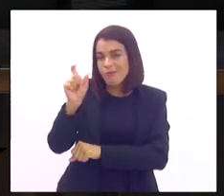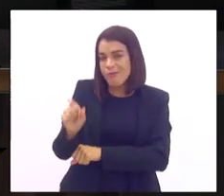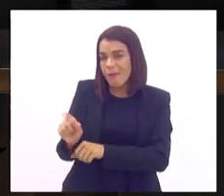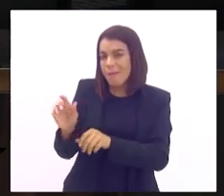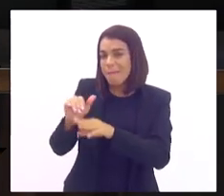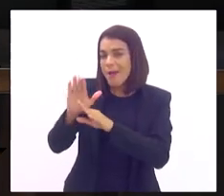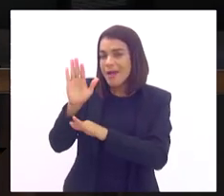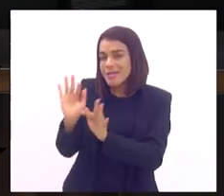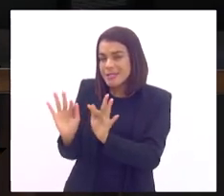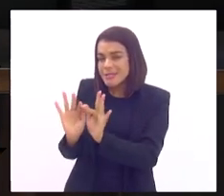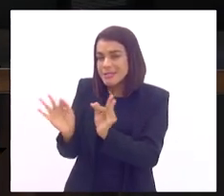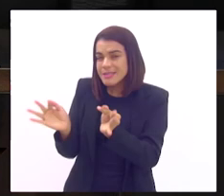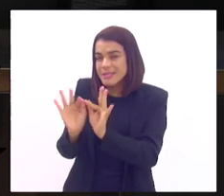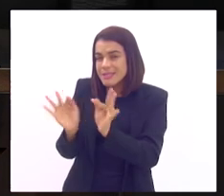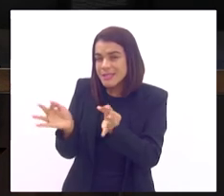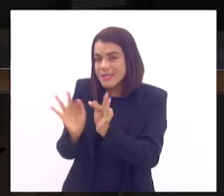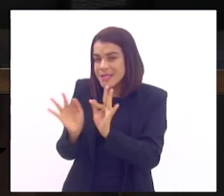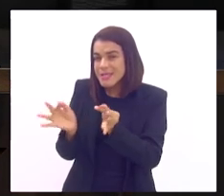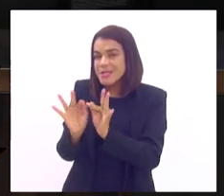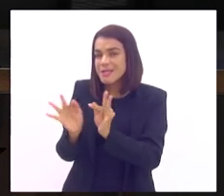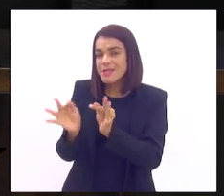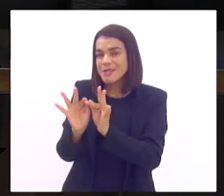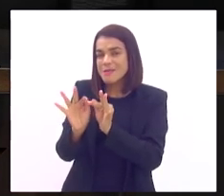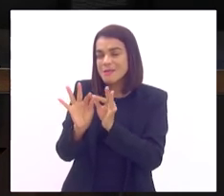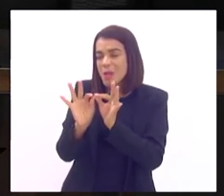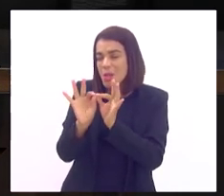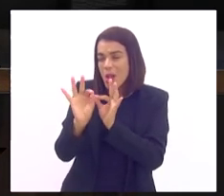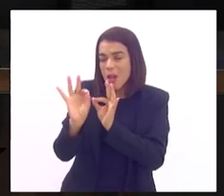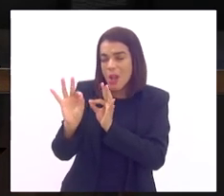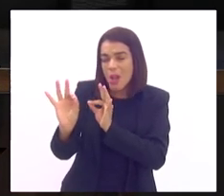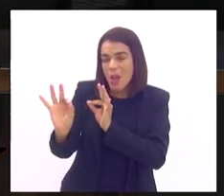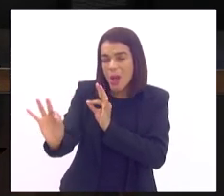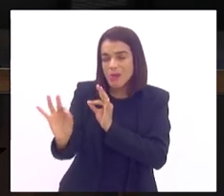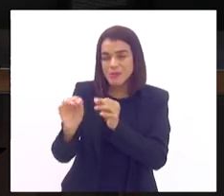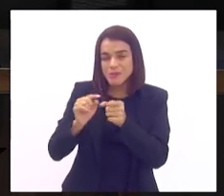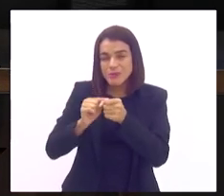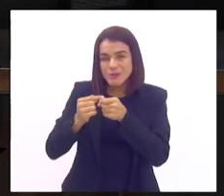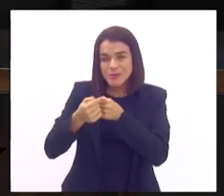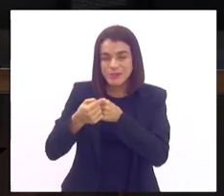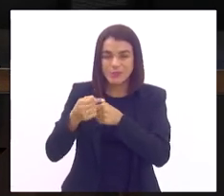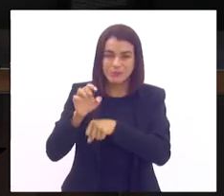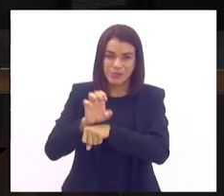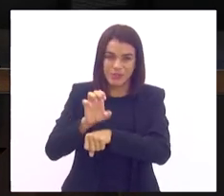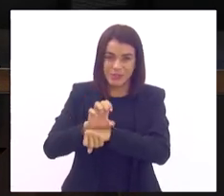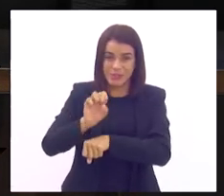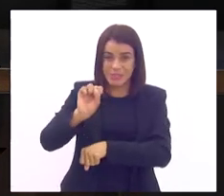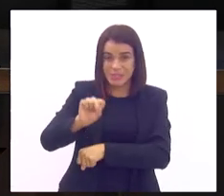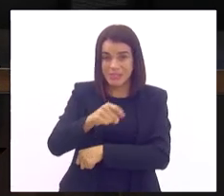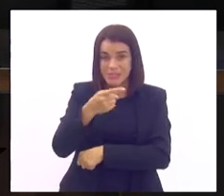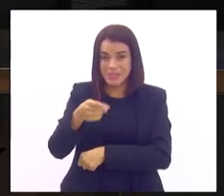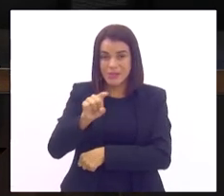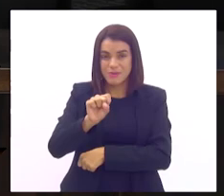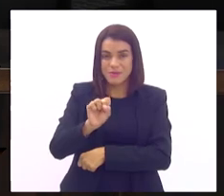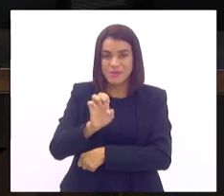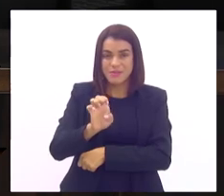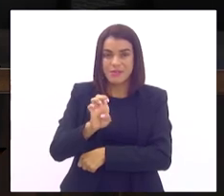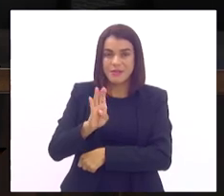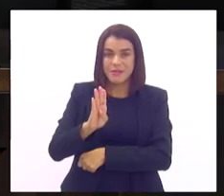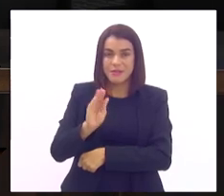lá do cantinho do nosso Estado, no município pequenininho, lá de São Sebastião do Alto,